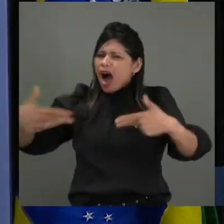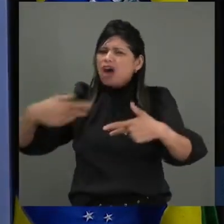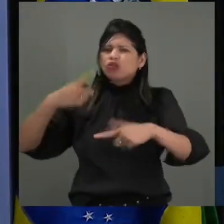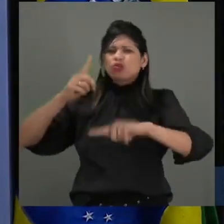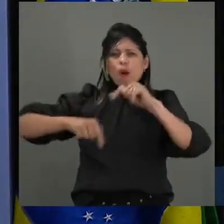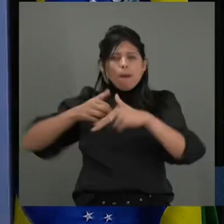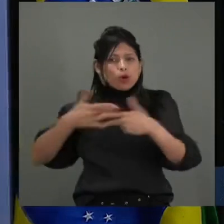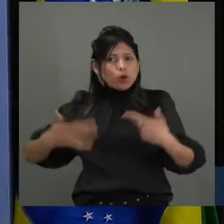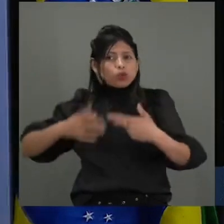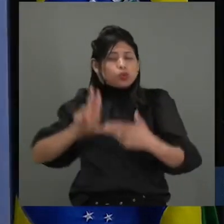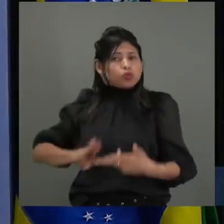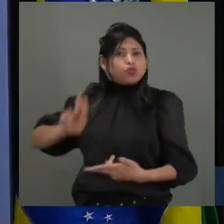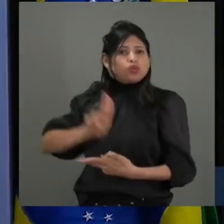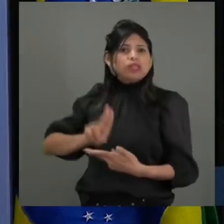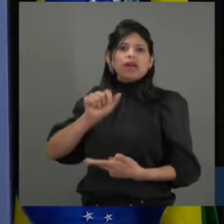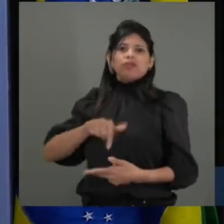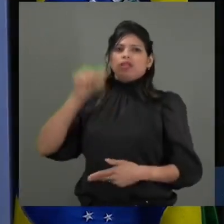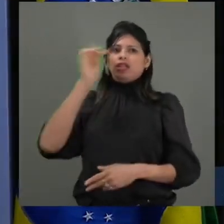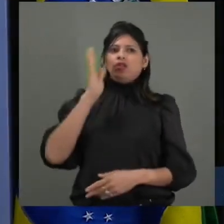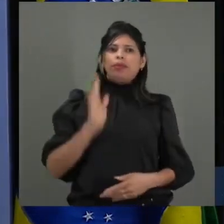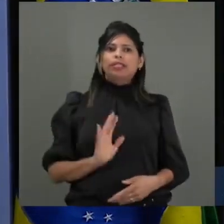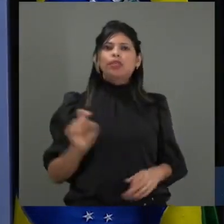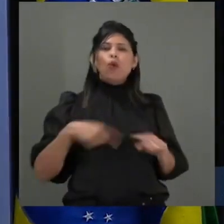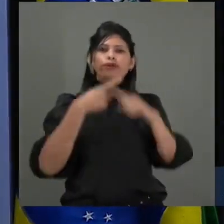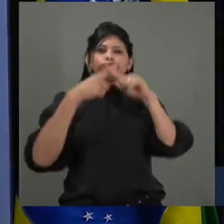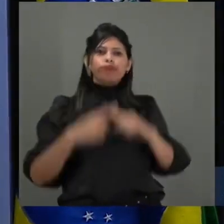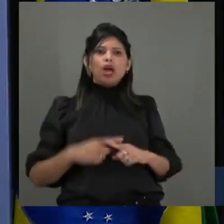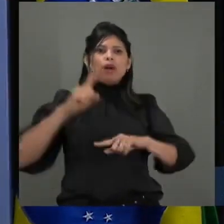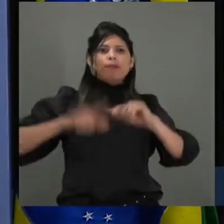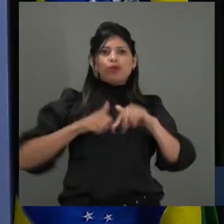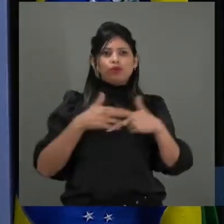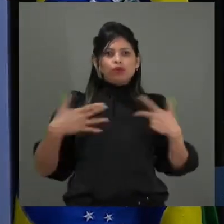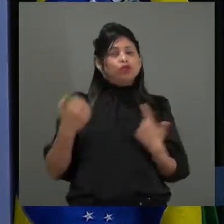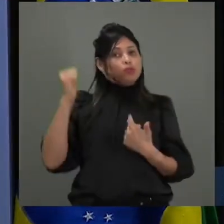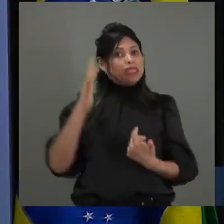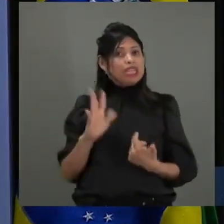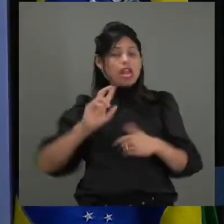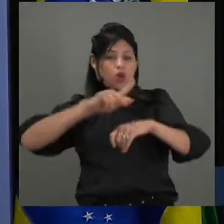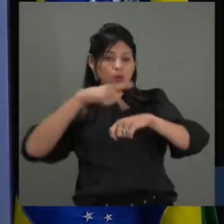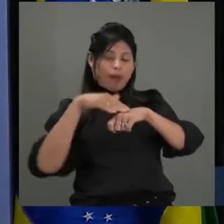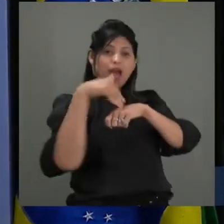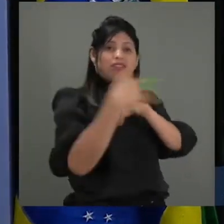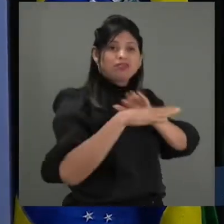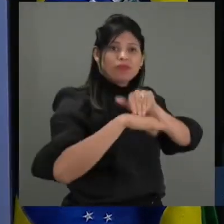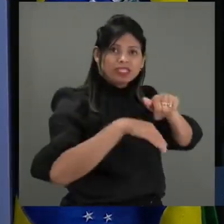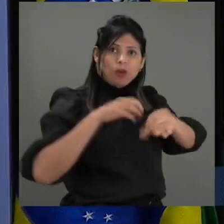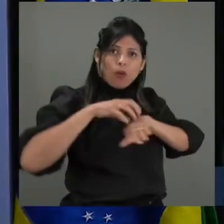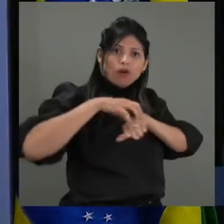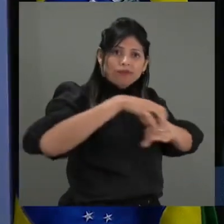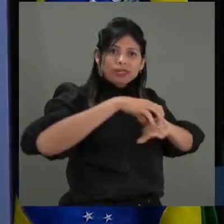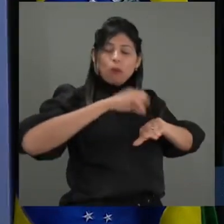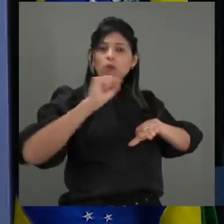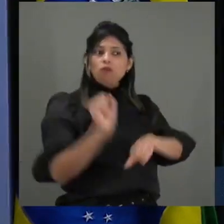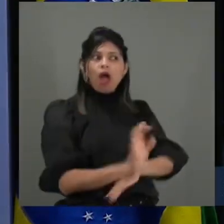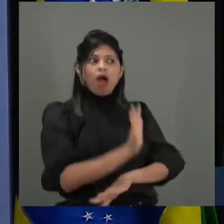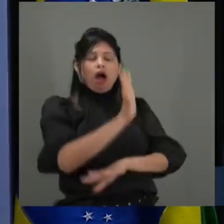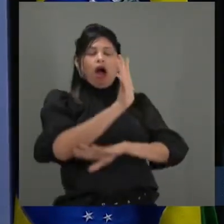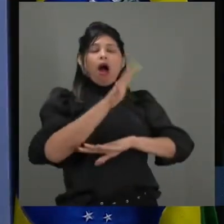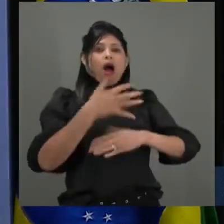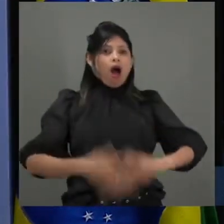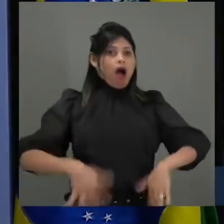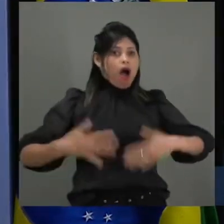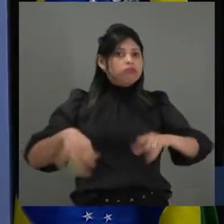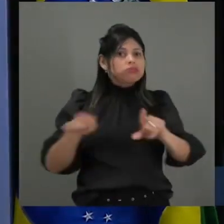Brasil, e diminuindo a competitividade do produto brasileiro no exterior, já que ficará mais caro pelo custo do Brasil.